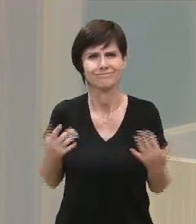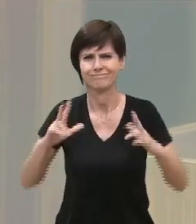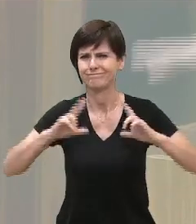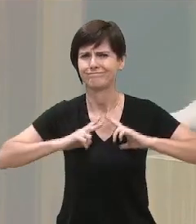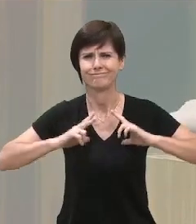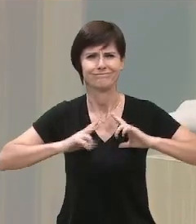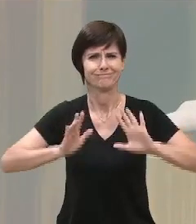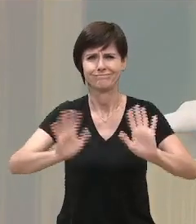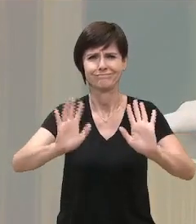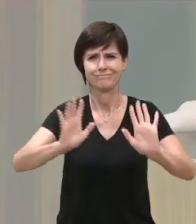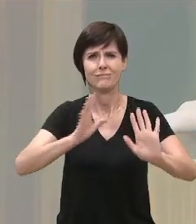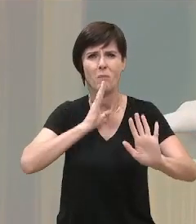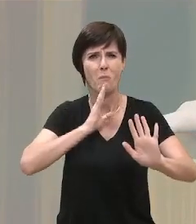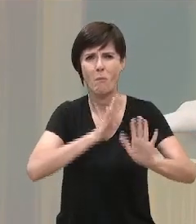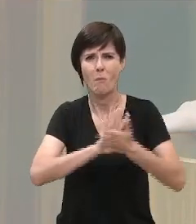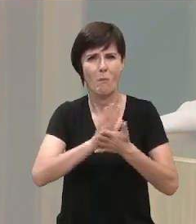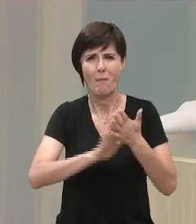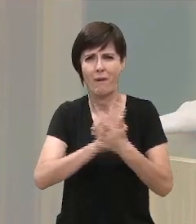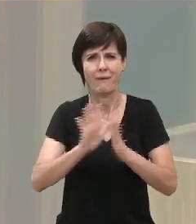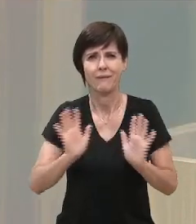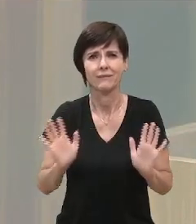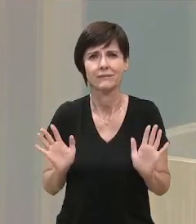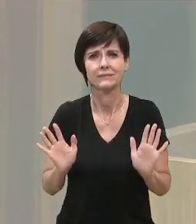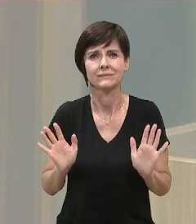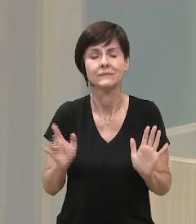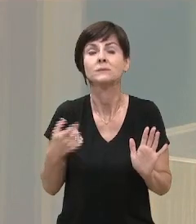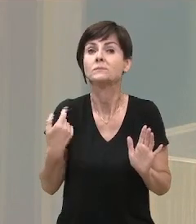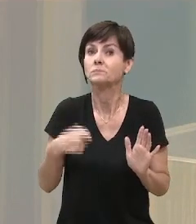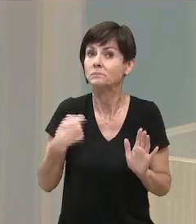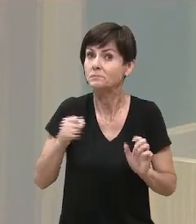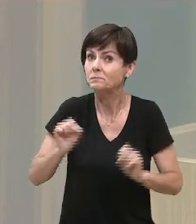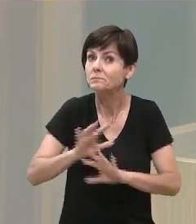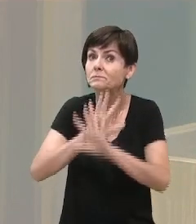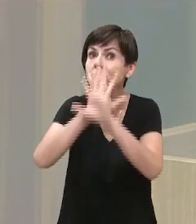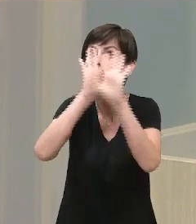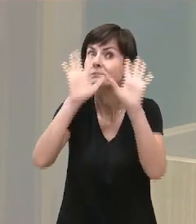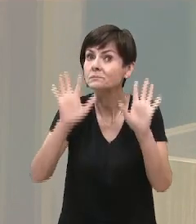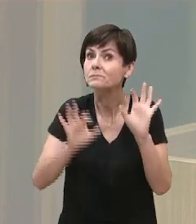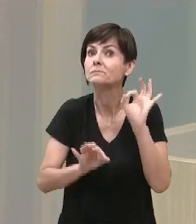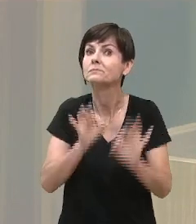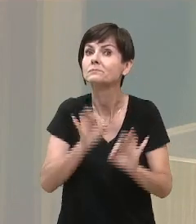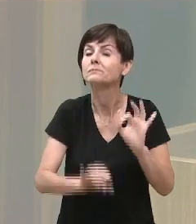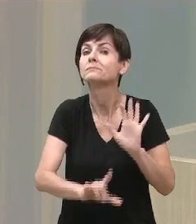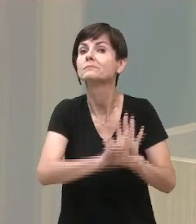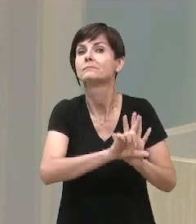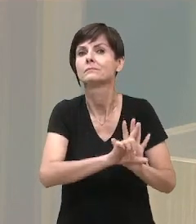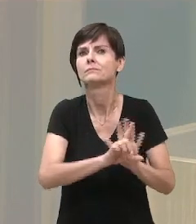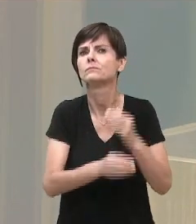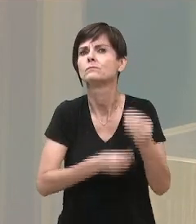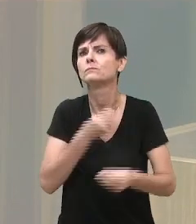gente não conhecesse nada. Então é preciso entender juridicamente